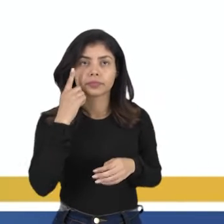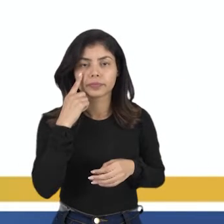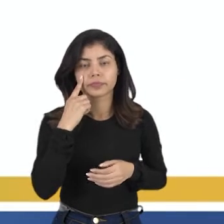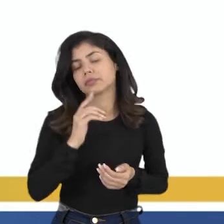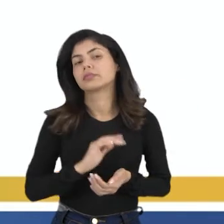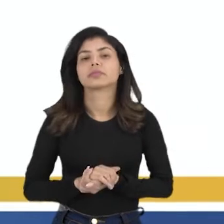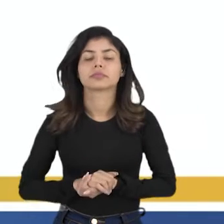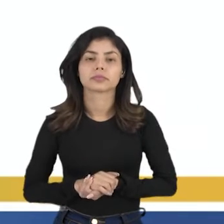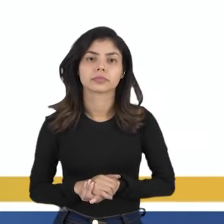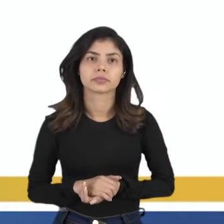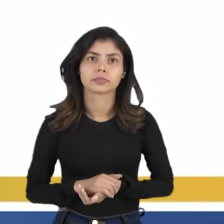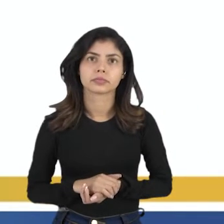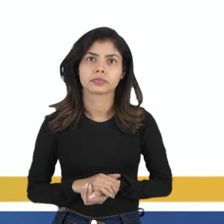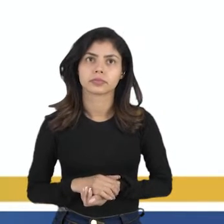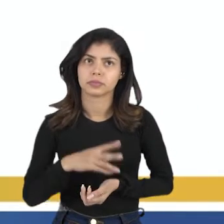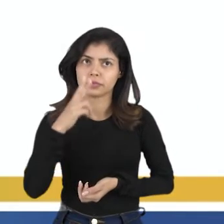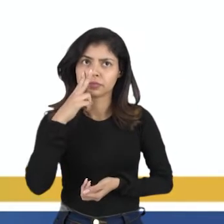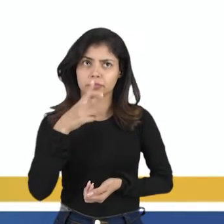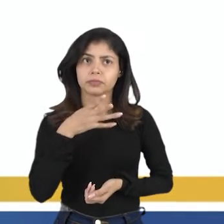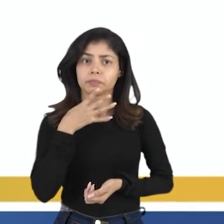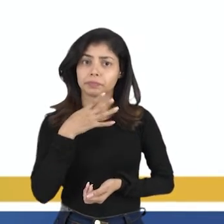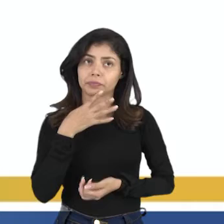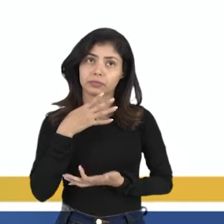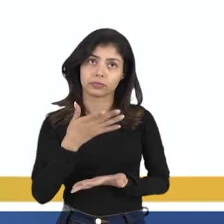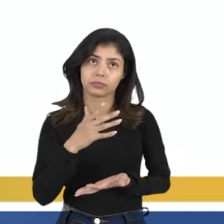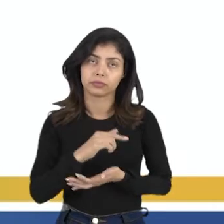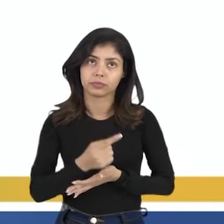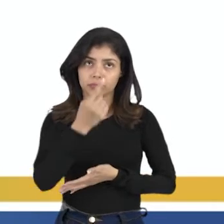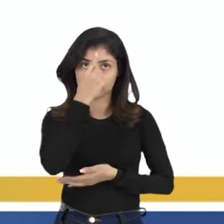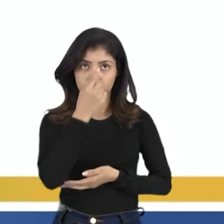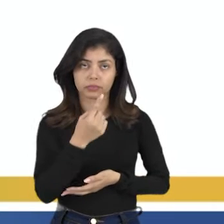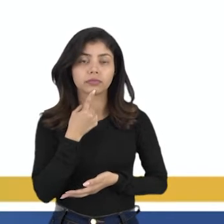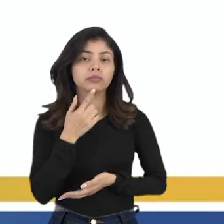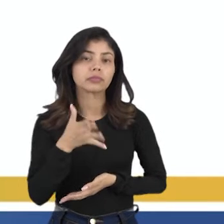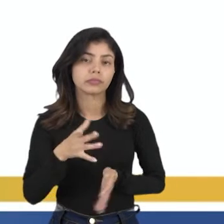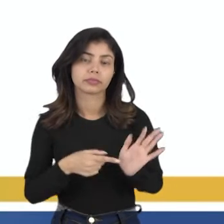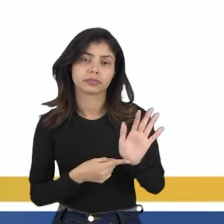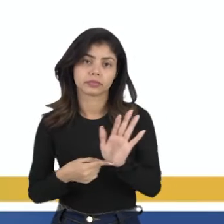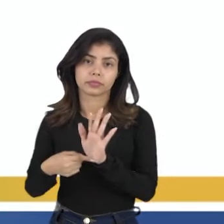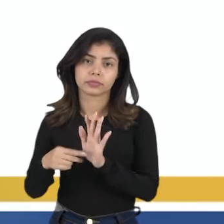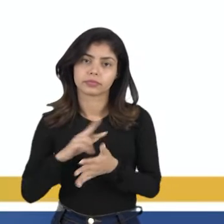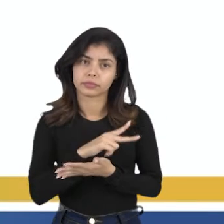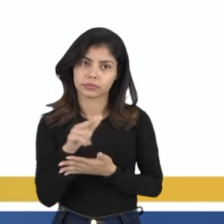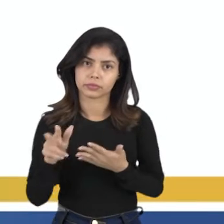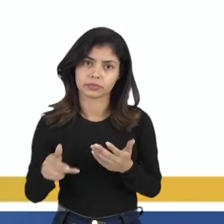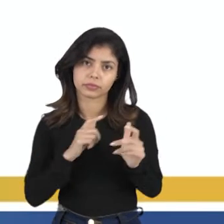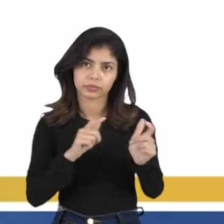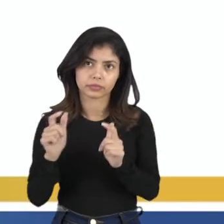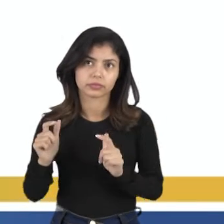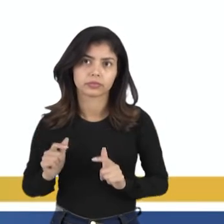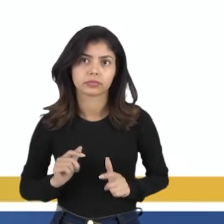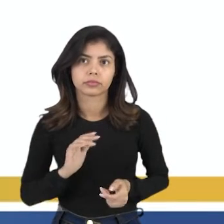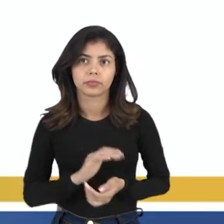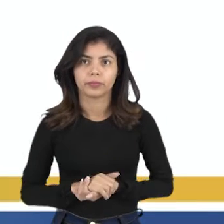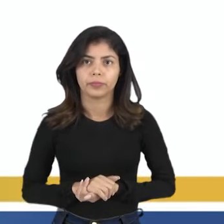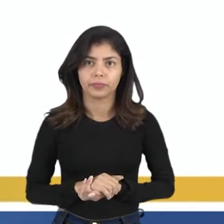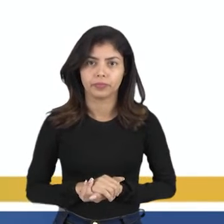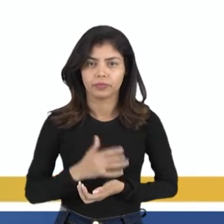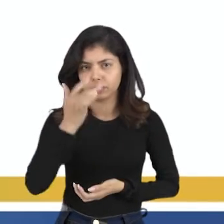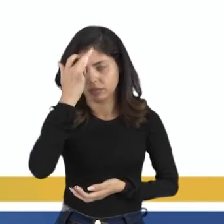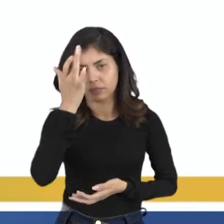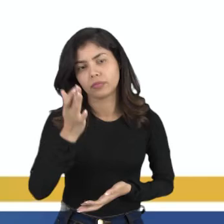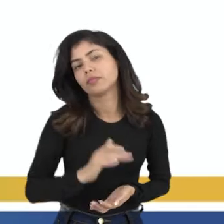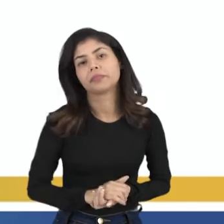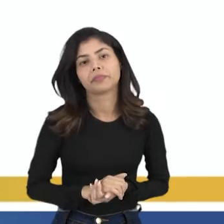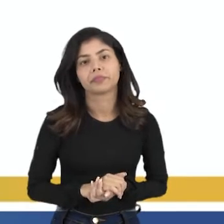quase impossível a gente não conhecer, porque essa imagem também já foi representada em vários locais, a gente encontra ela